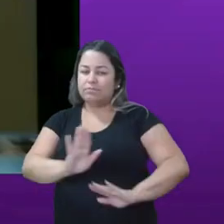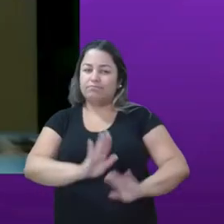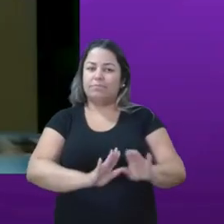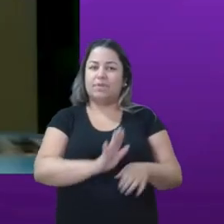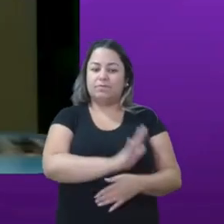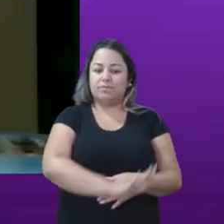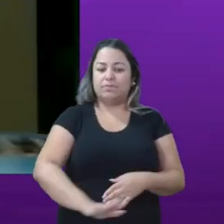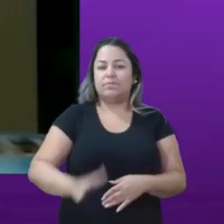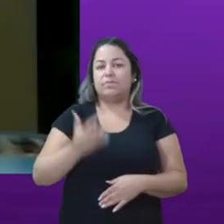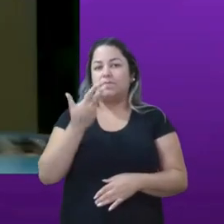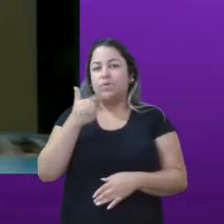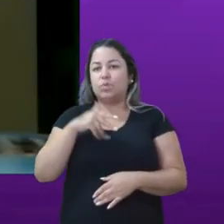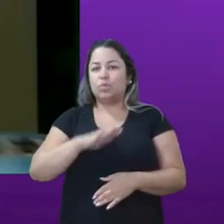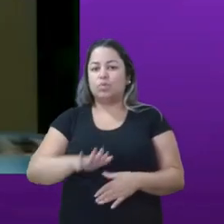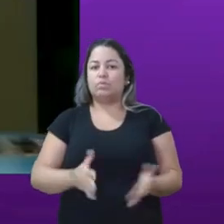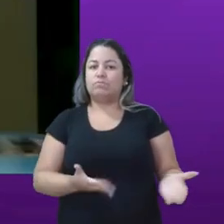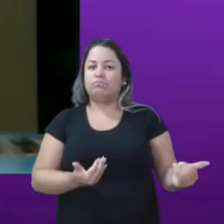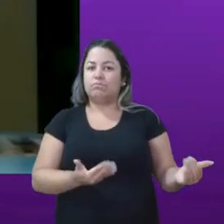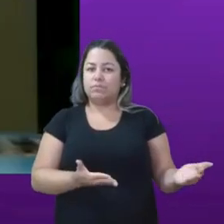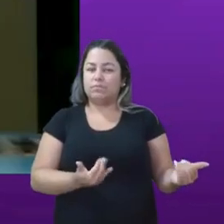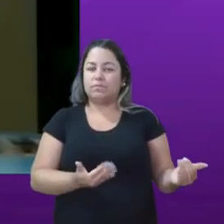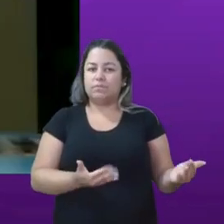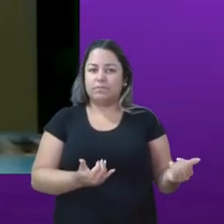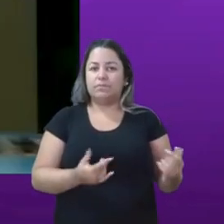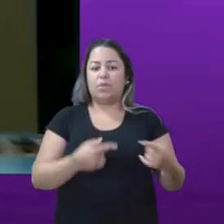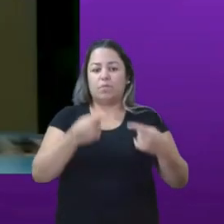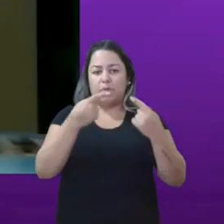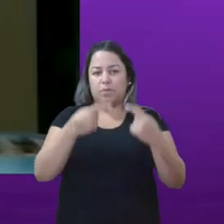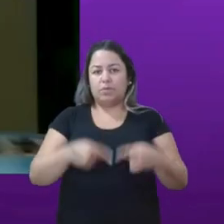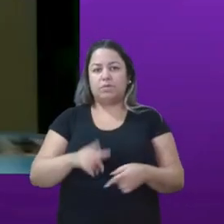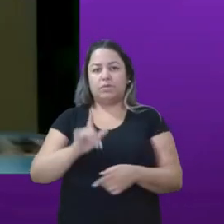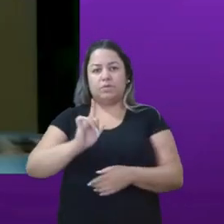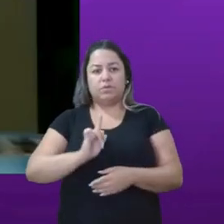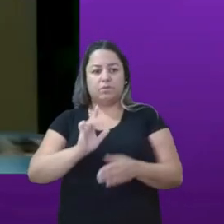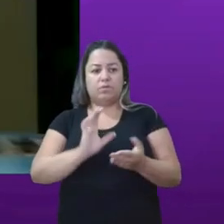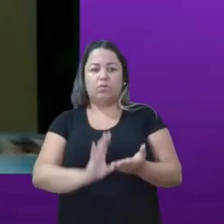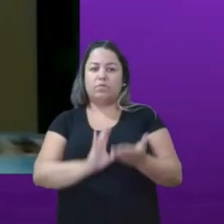adolescentes, que tenham uma boa política de criança e adolescente, que tenham um conselho funcionando,